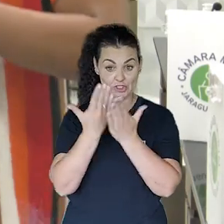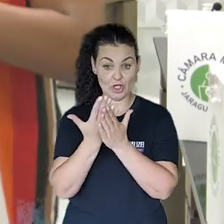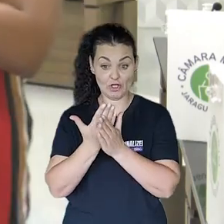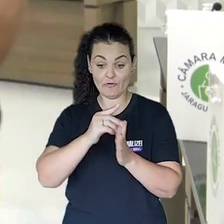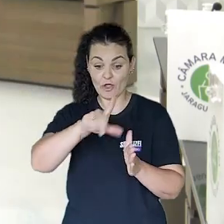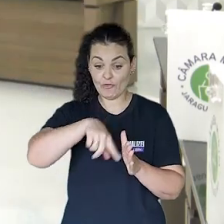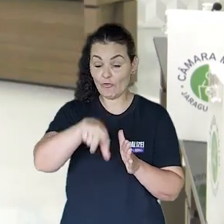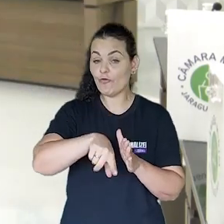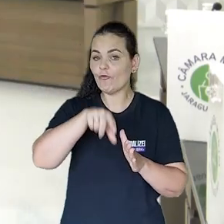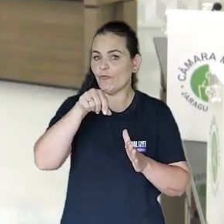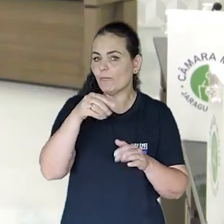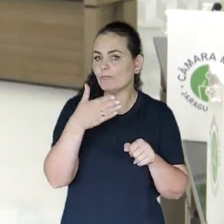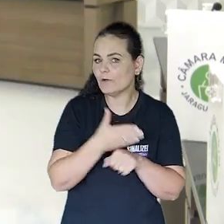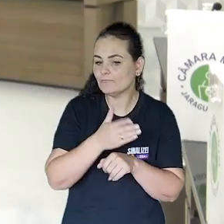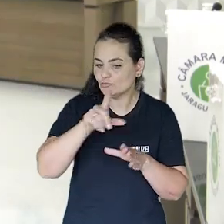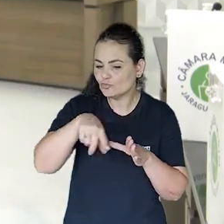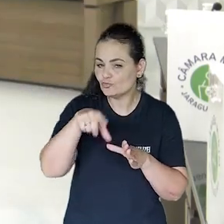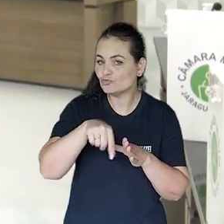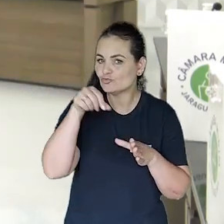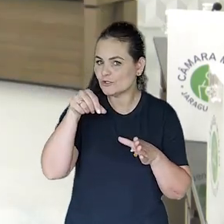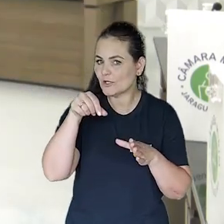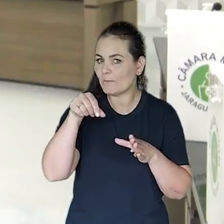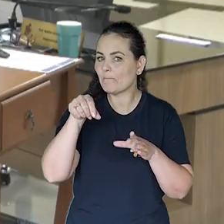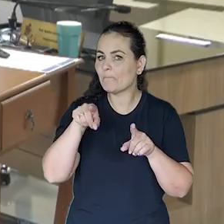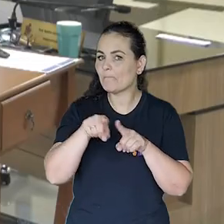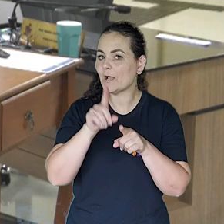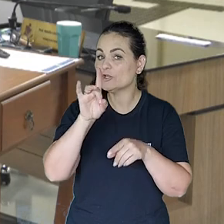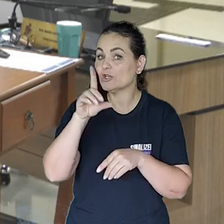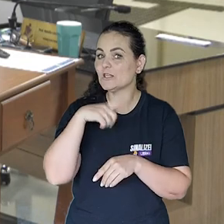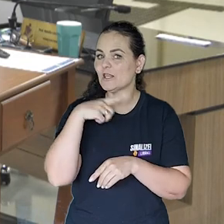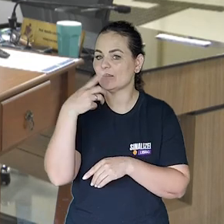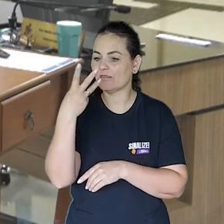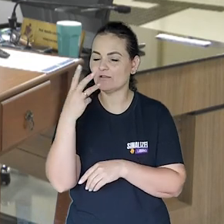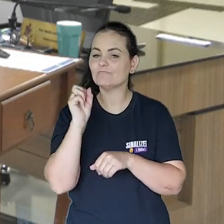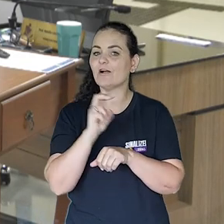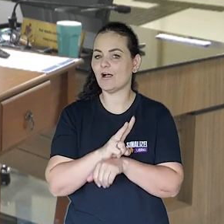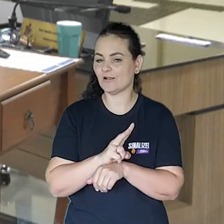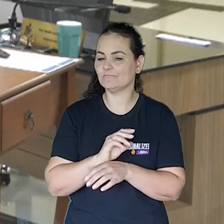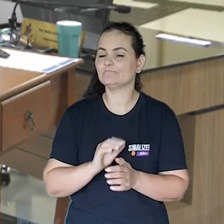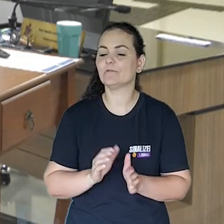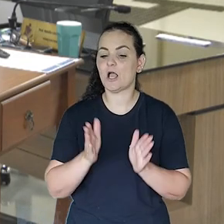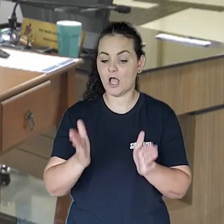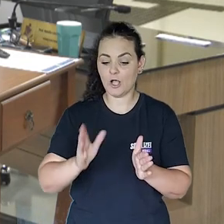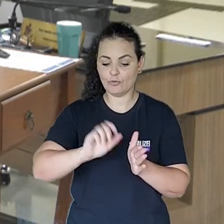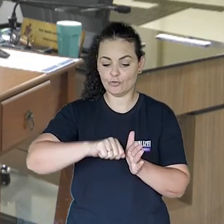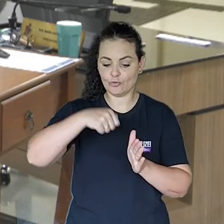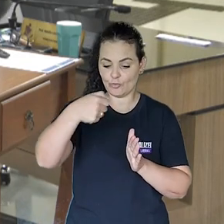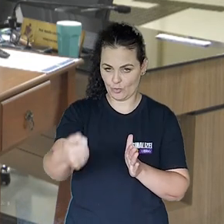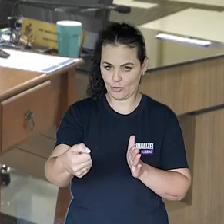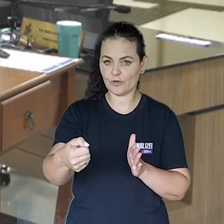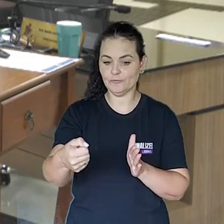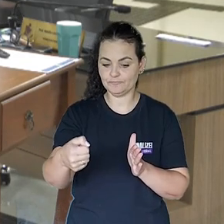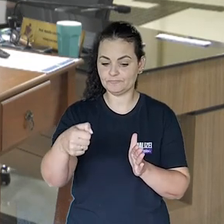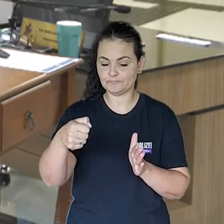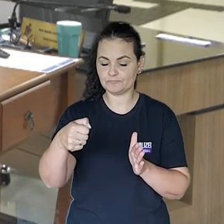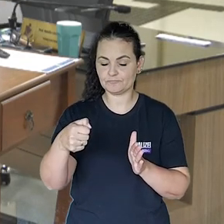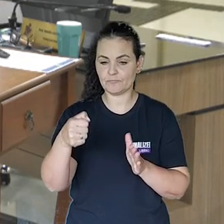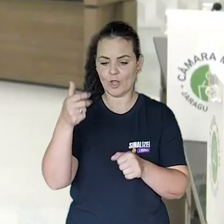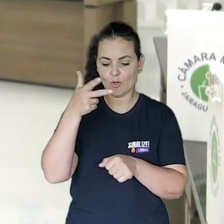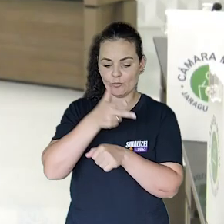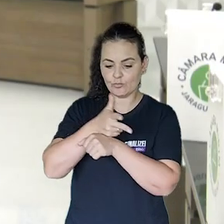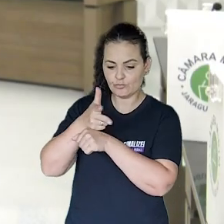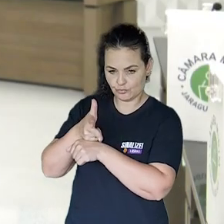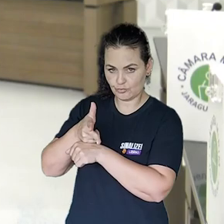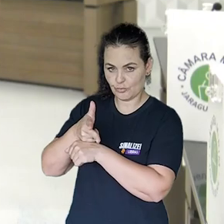urna, agora colocando aqui a imagem para outra tela. Isso mesmo. Demonstrando que a urna